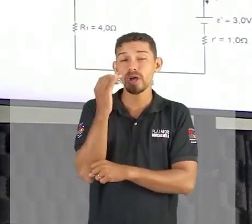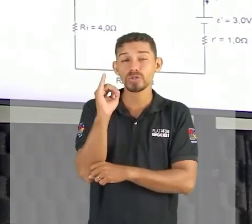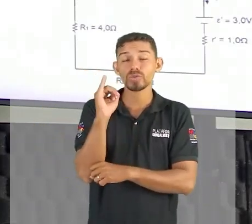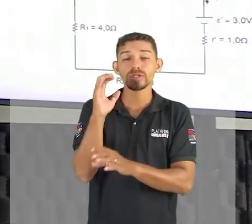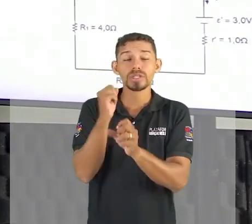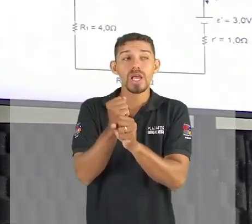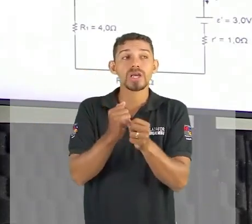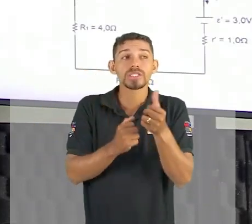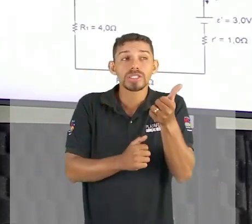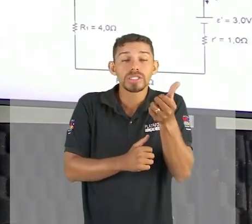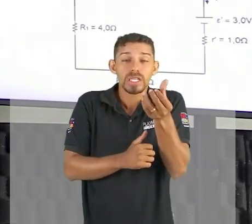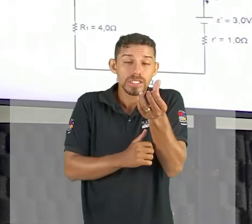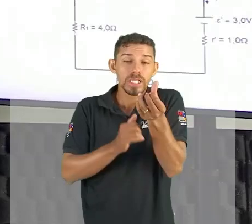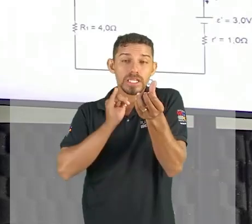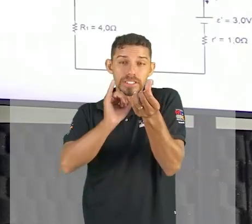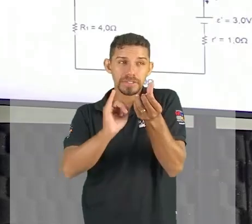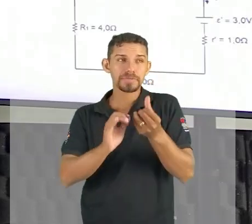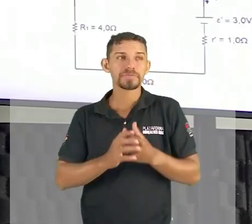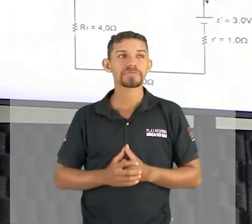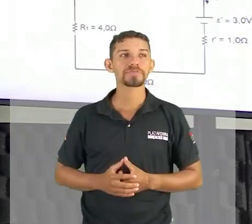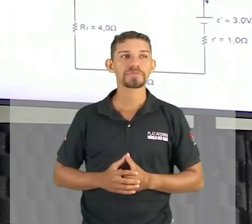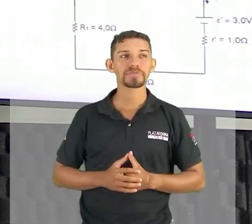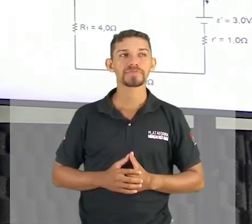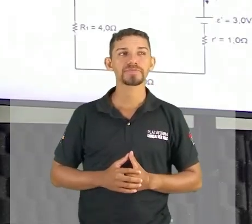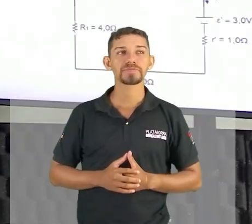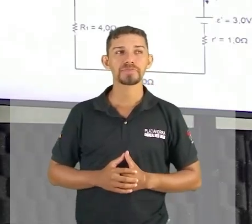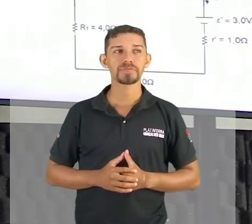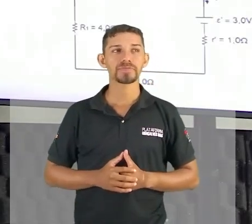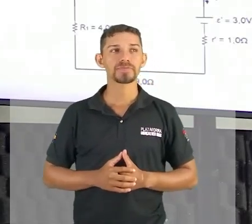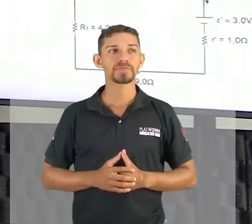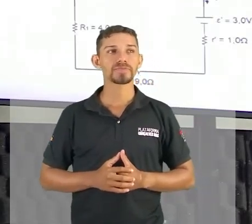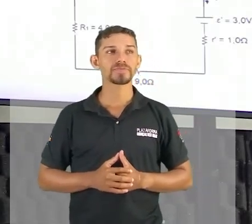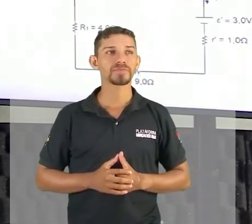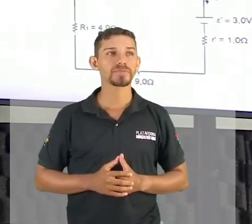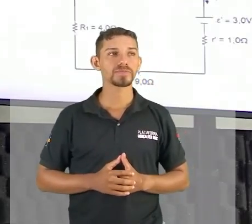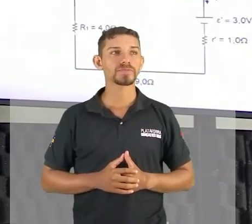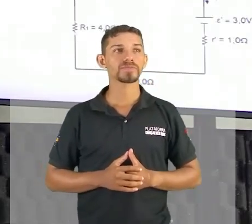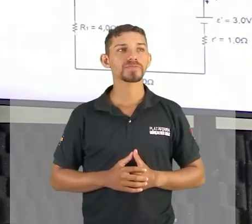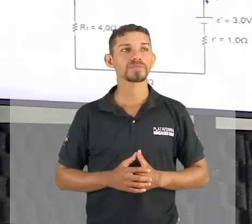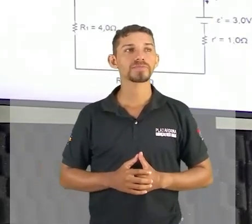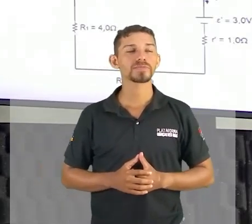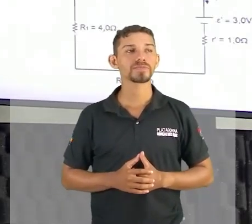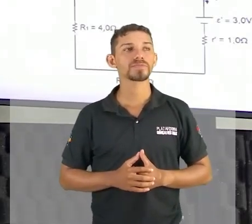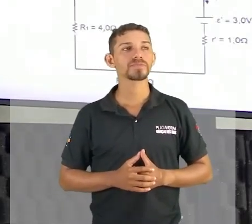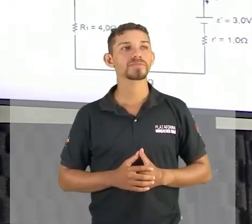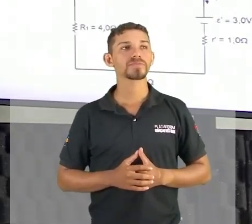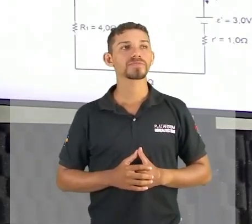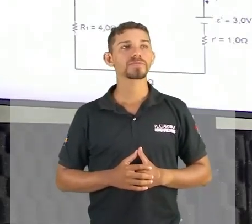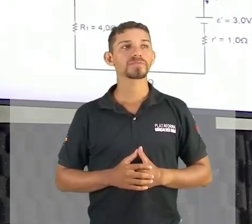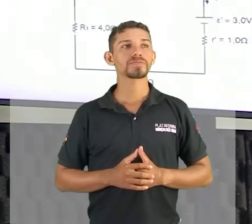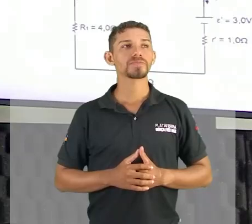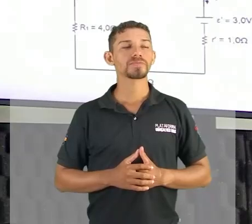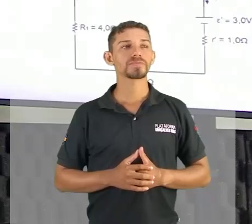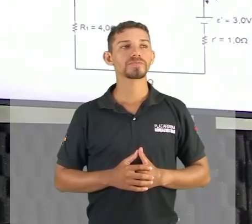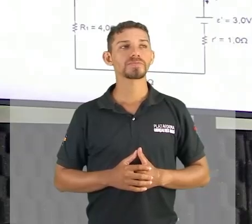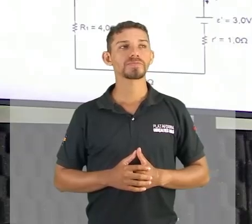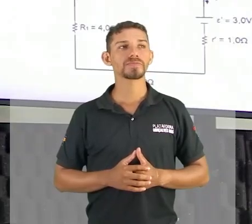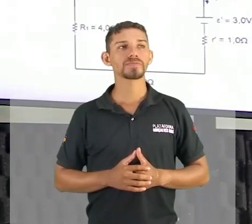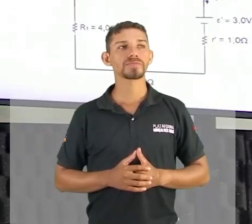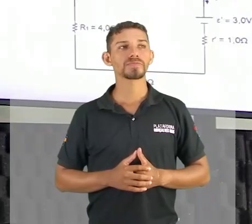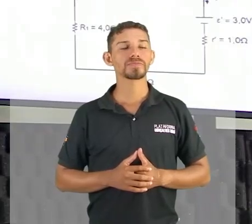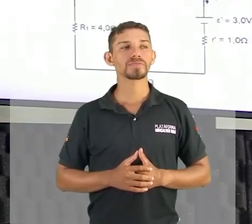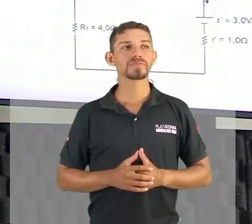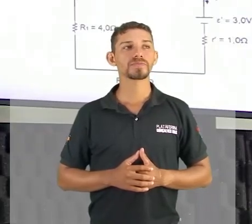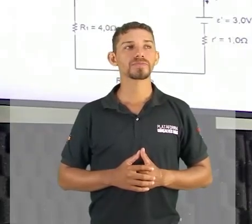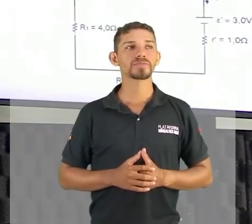dá 16i igual vou passar agora o que não não é não tinha aí vou passar pro outro lado ó